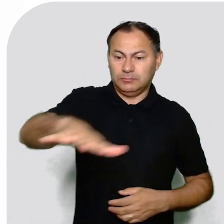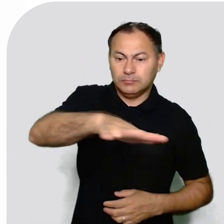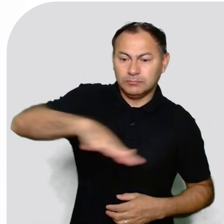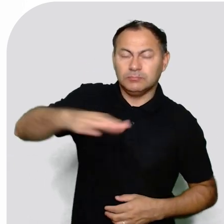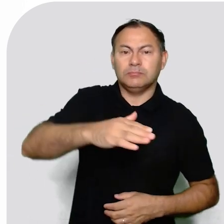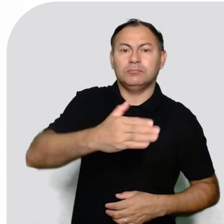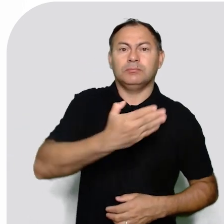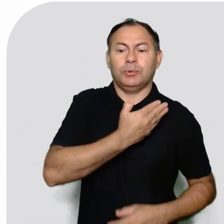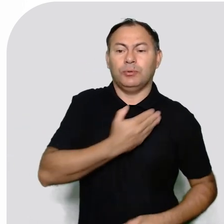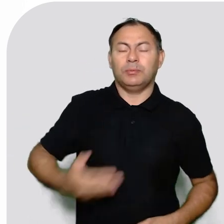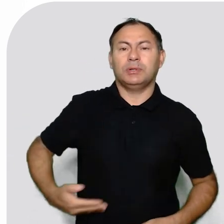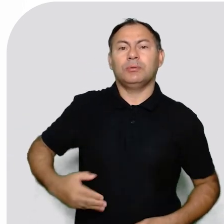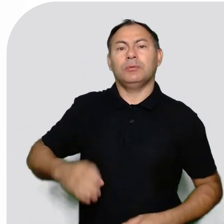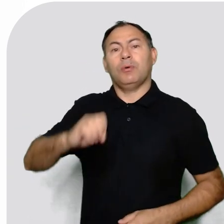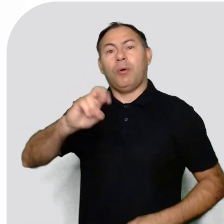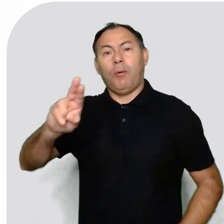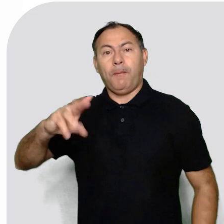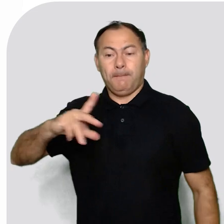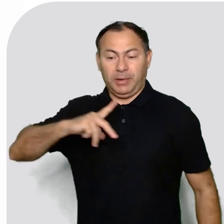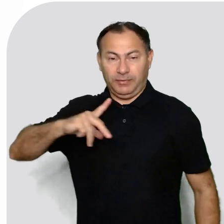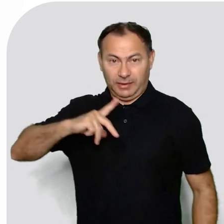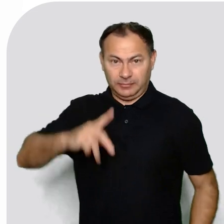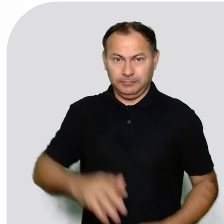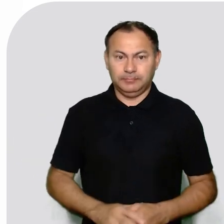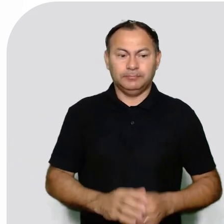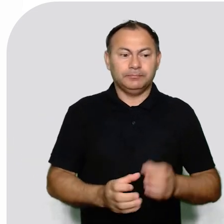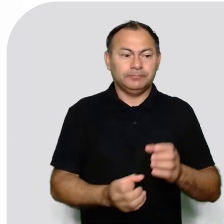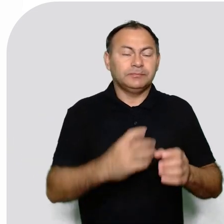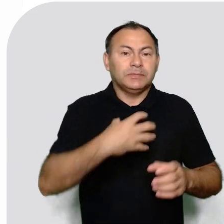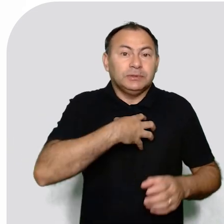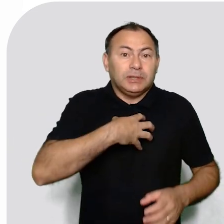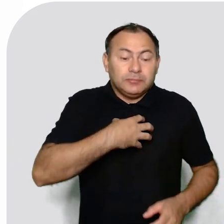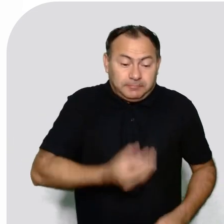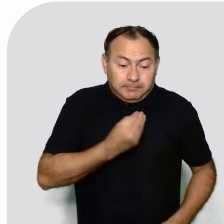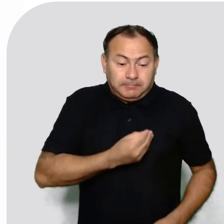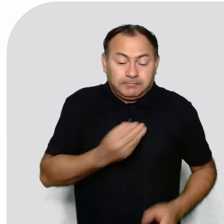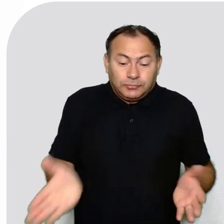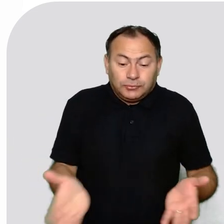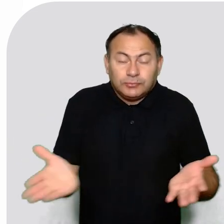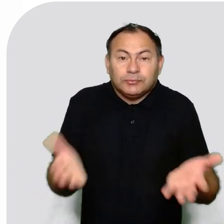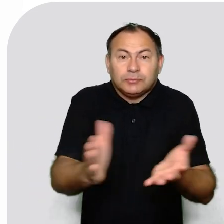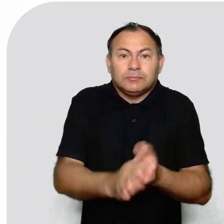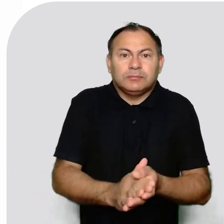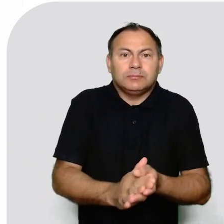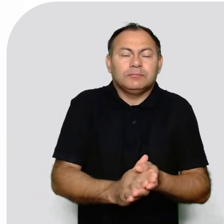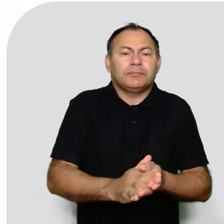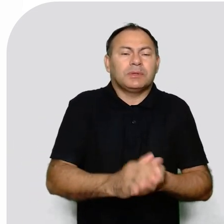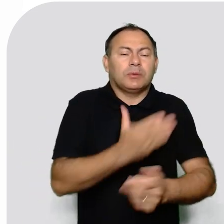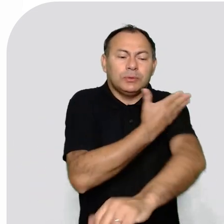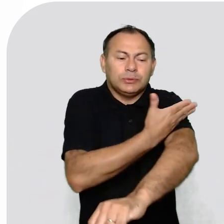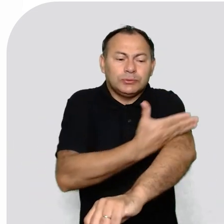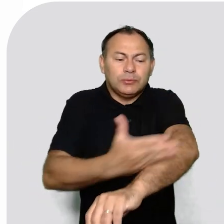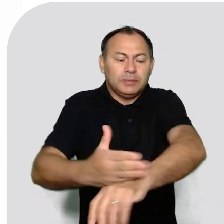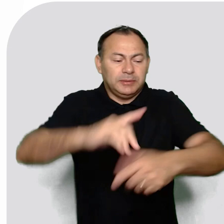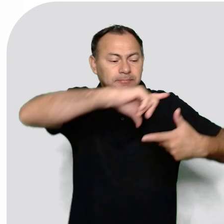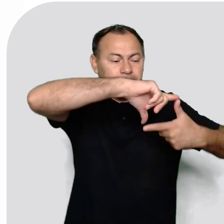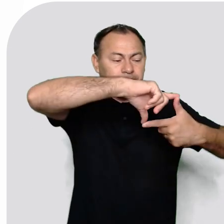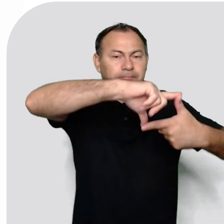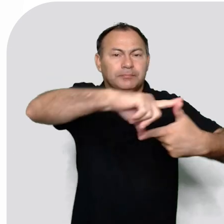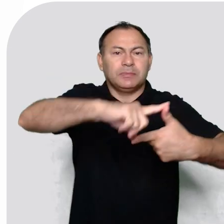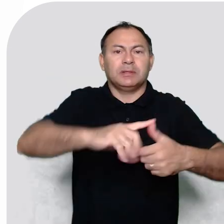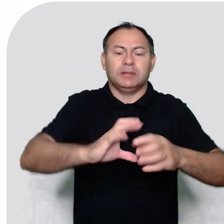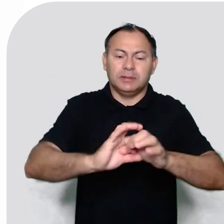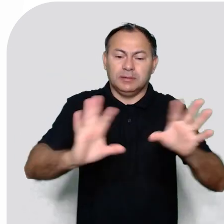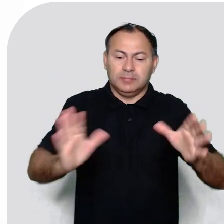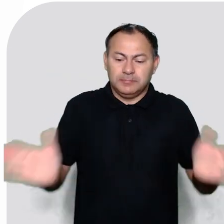público, seja no âmbito privado. Um meio que gera estilos de vida, costumes tradicionais e que permite promover